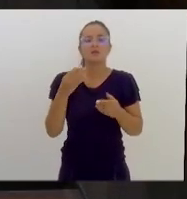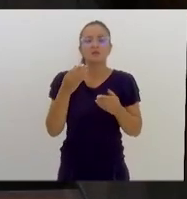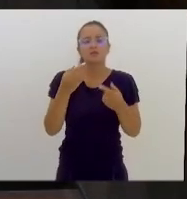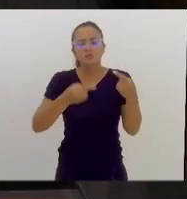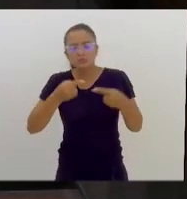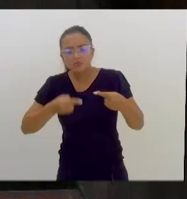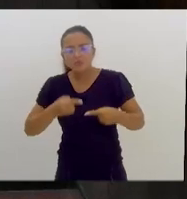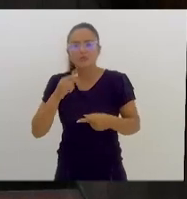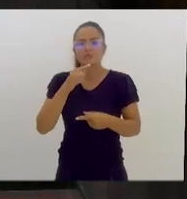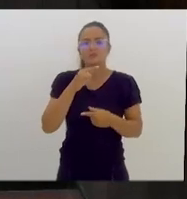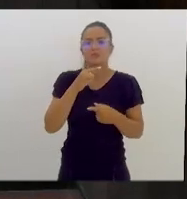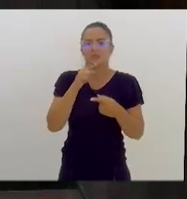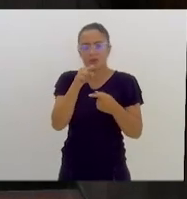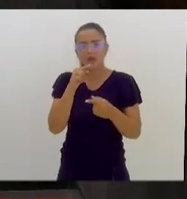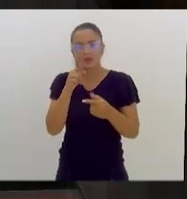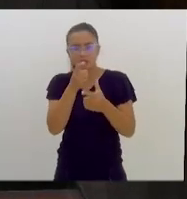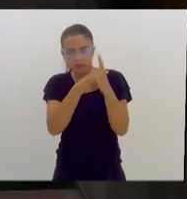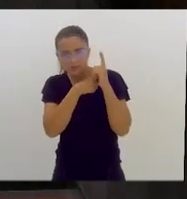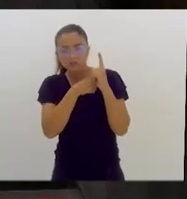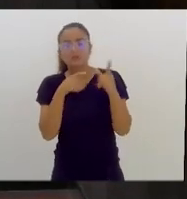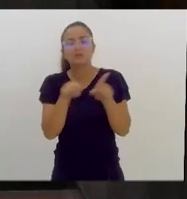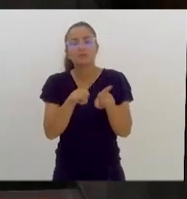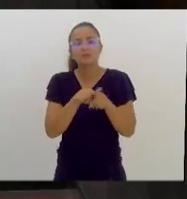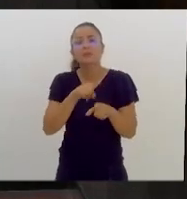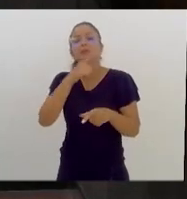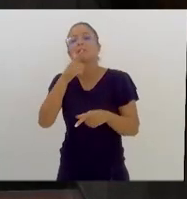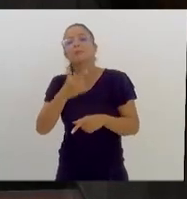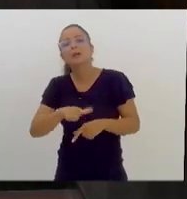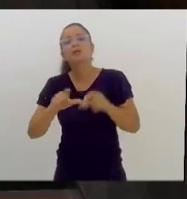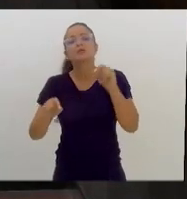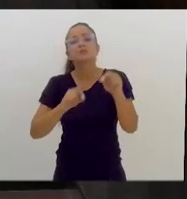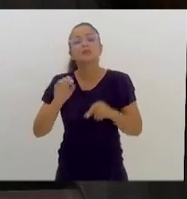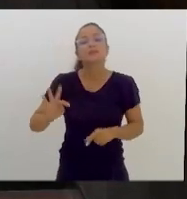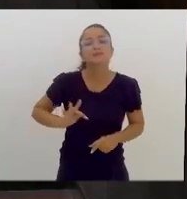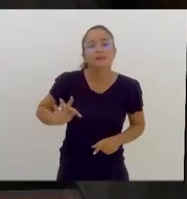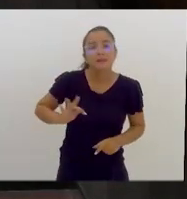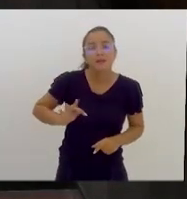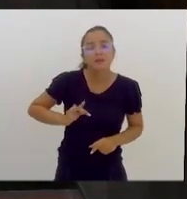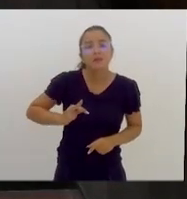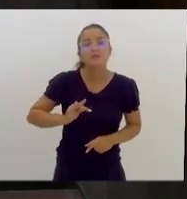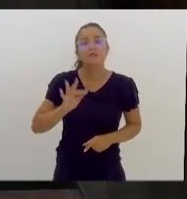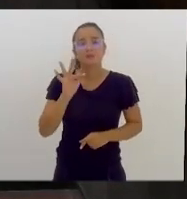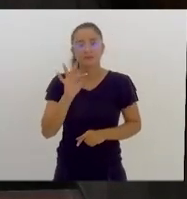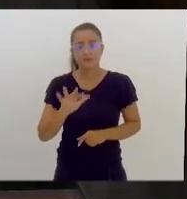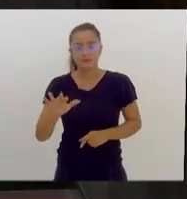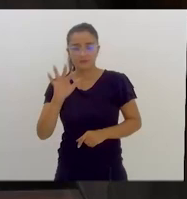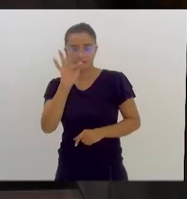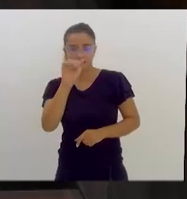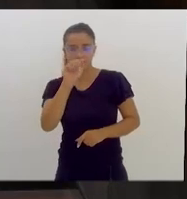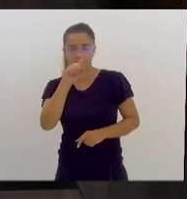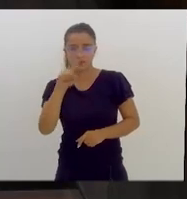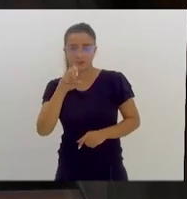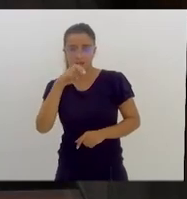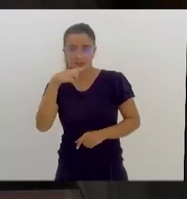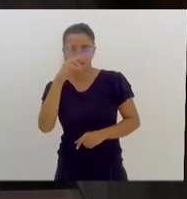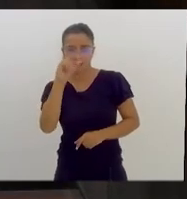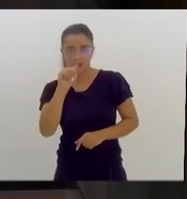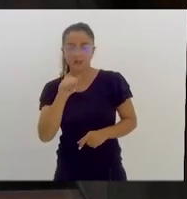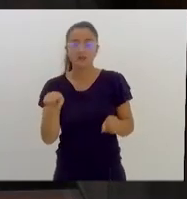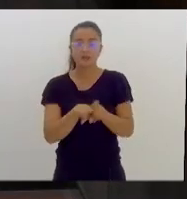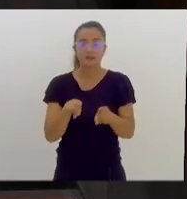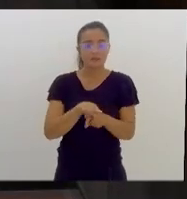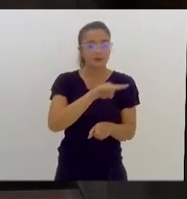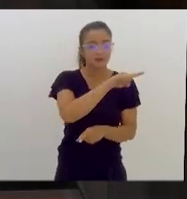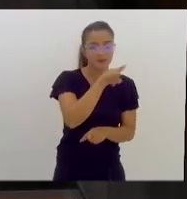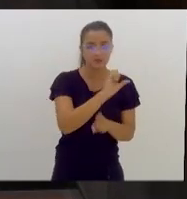nós podemos discutir com os técnicos da Fazenda, com as entidades da